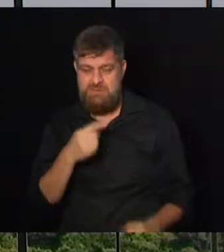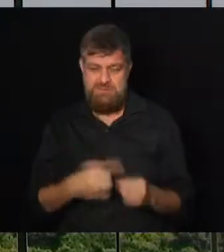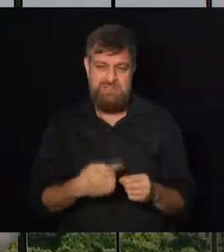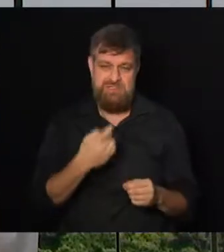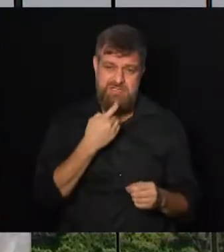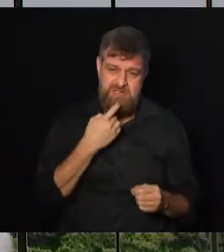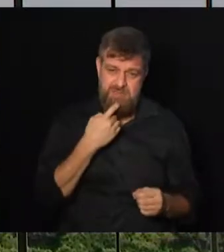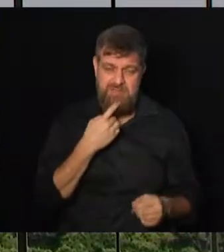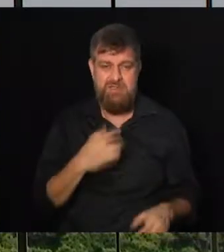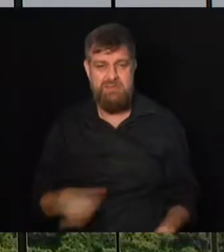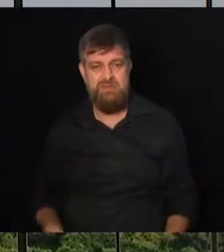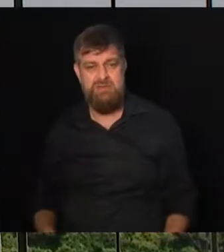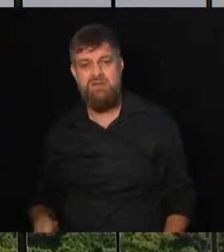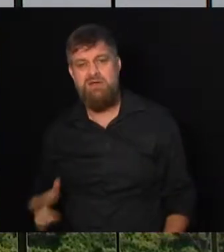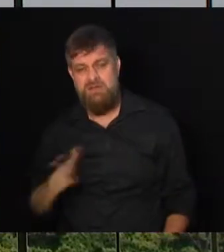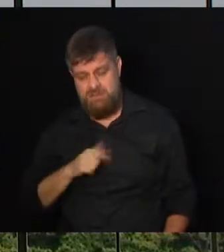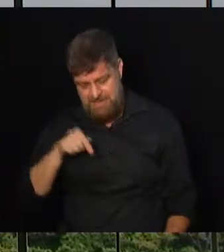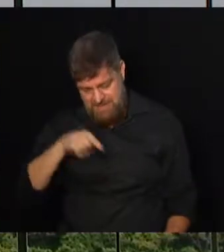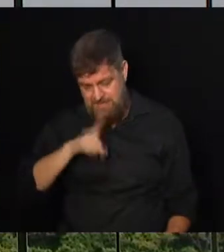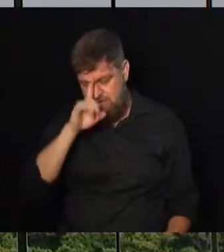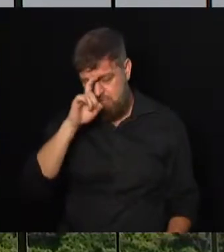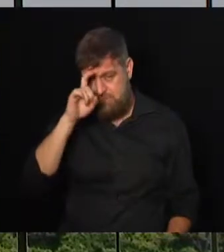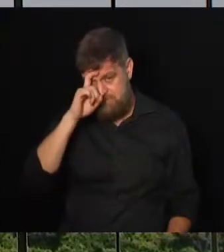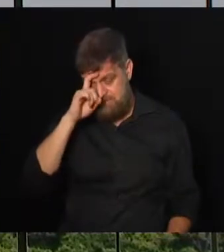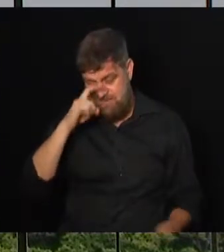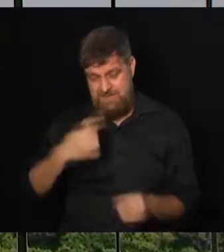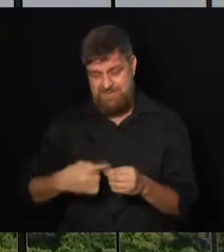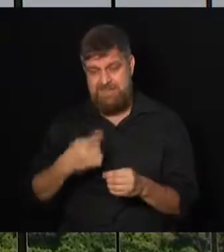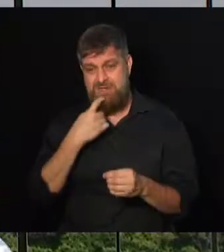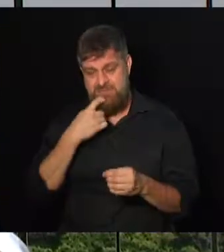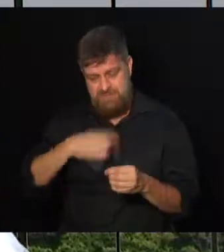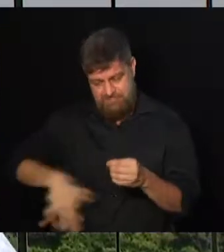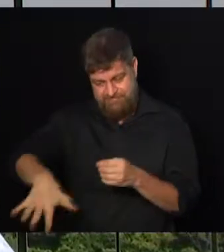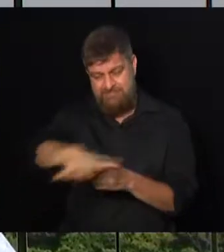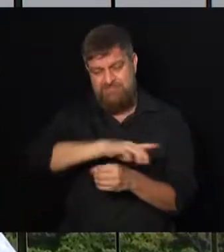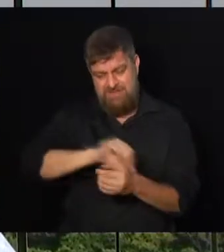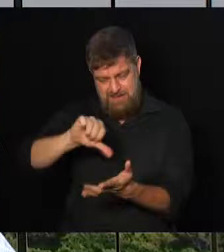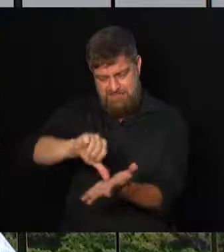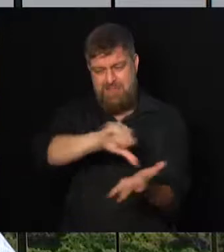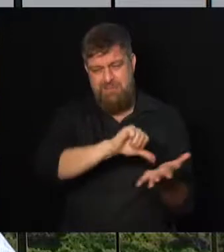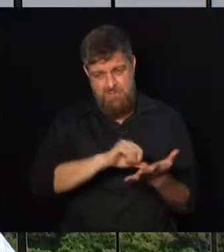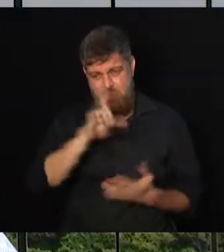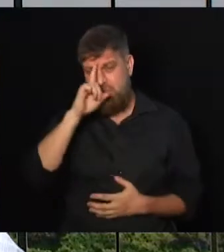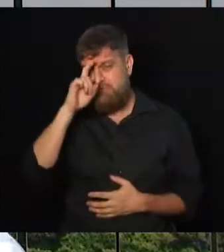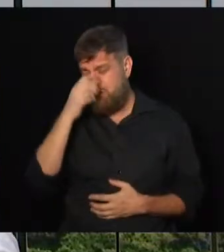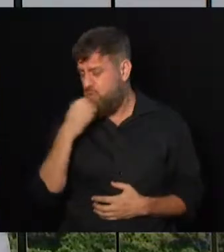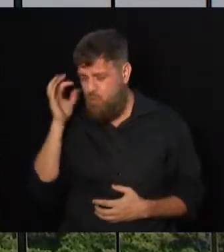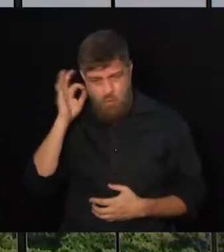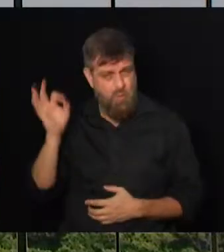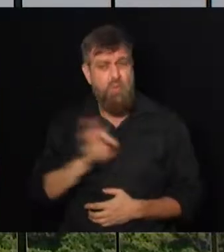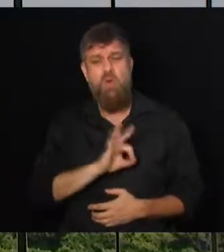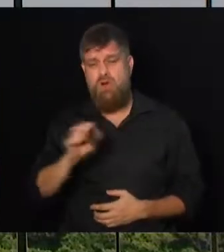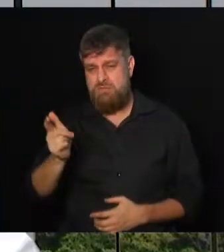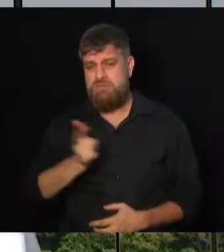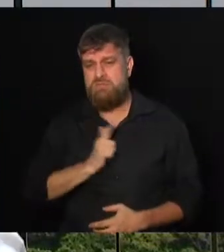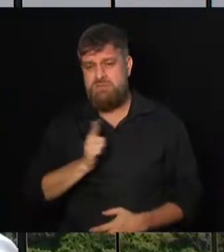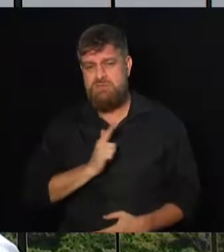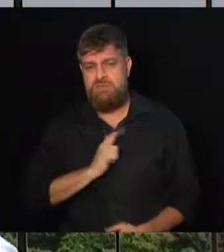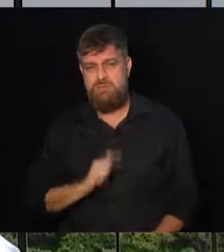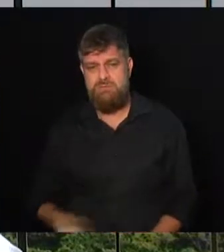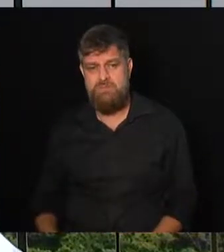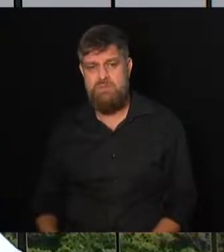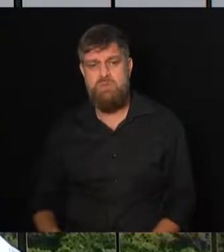estamos bons hospitais aqui na região metropolitana de Campinas e Campinas também, né? Ele tem essa